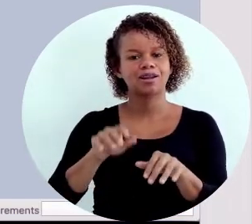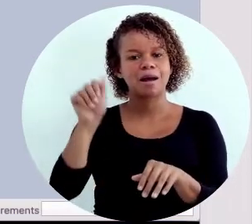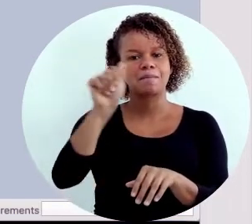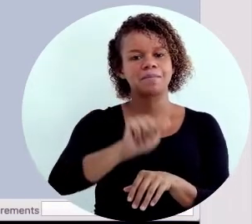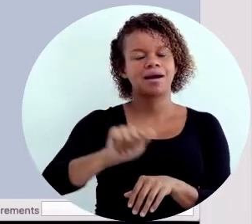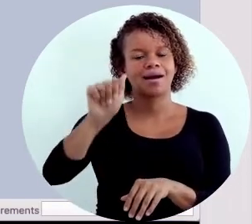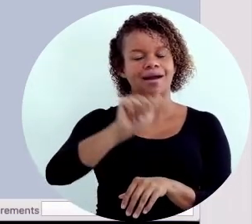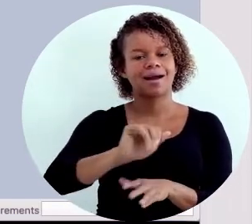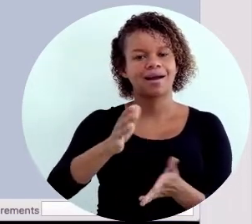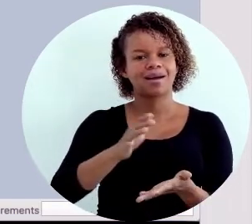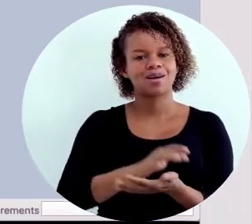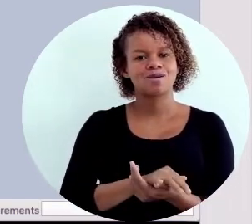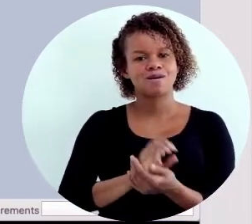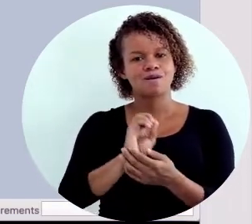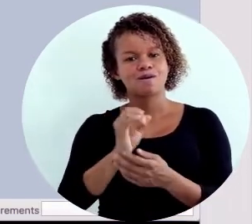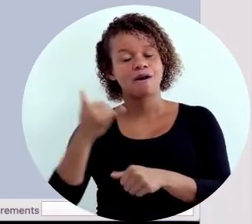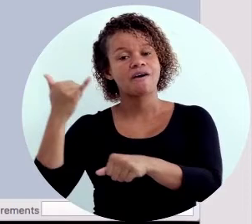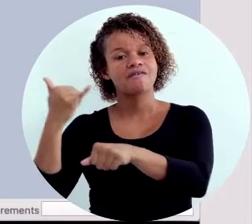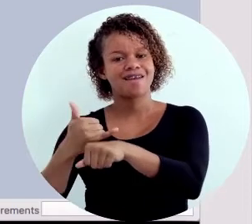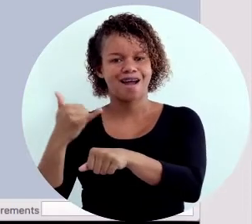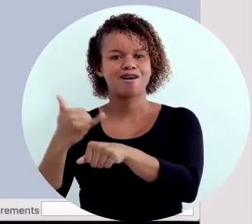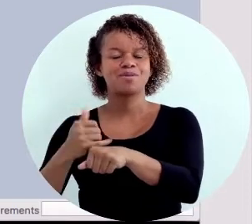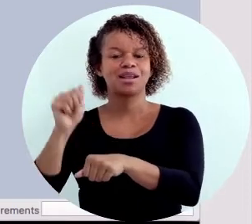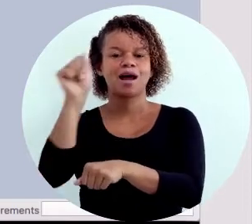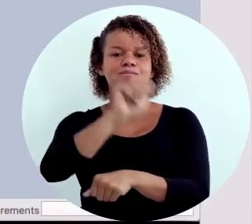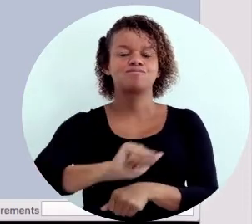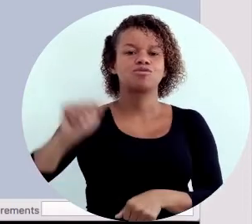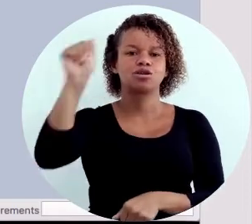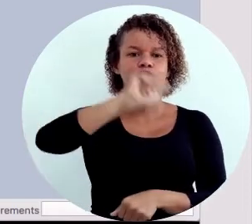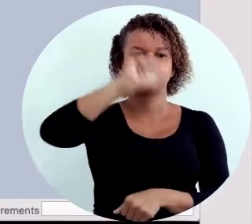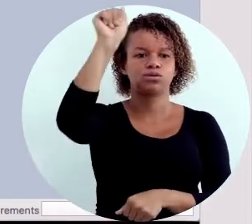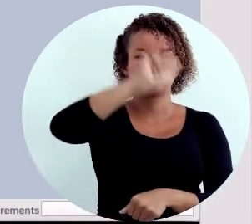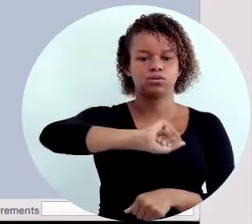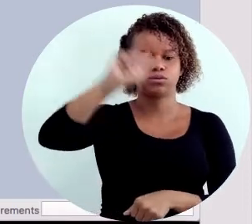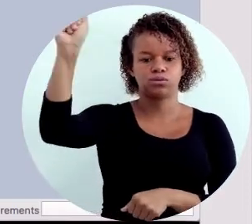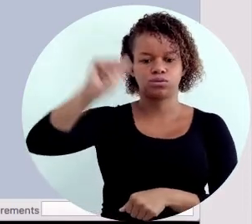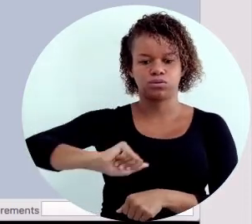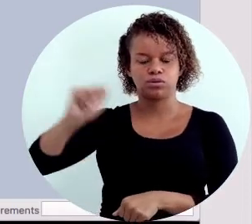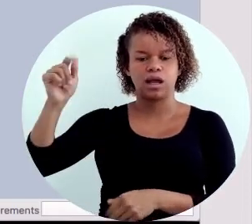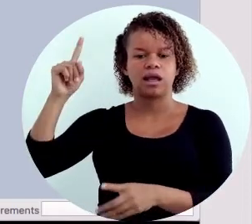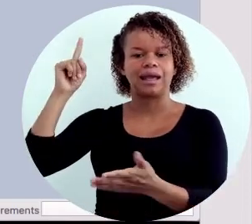teclado Delete ou a ferramenta da borracha,